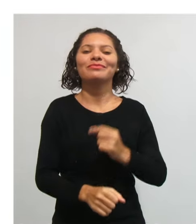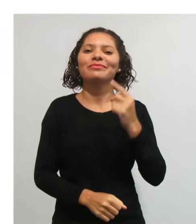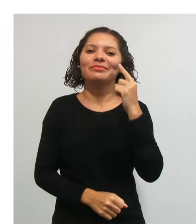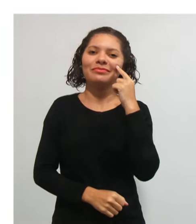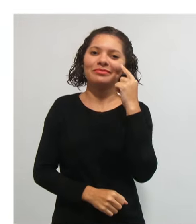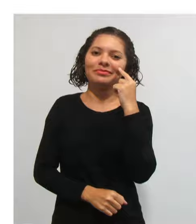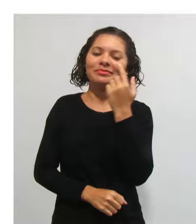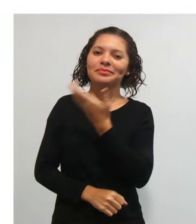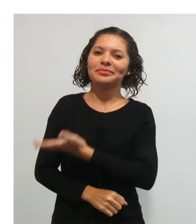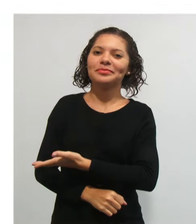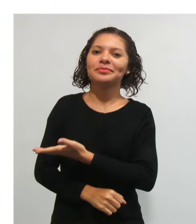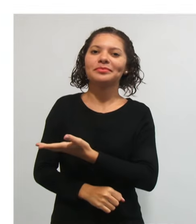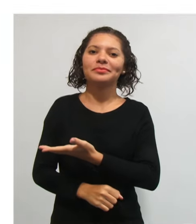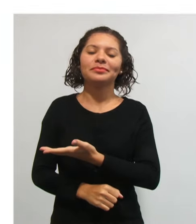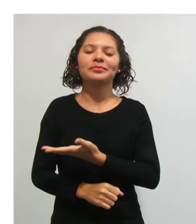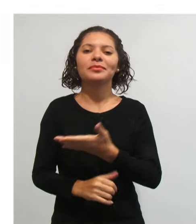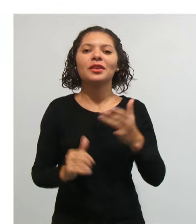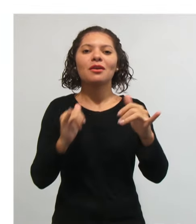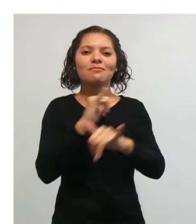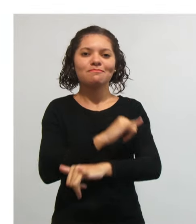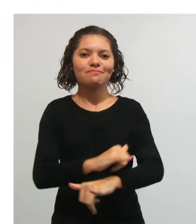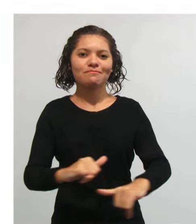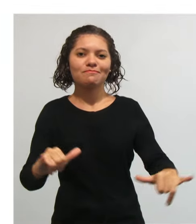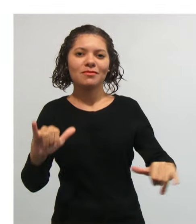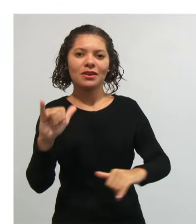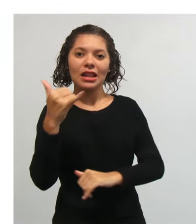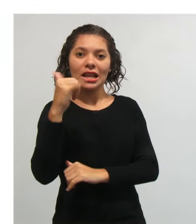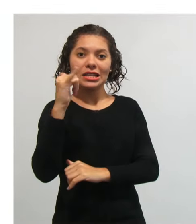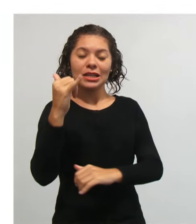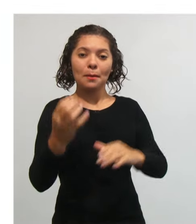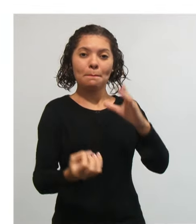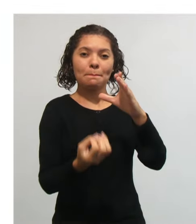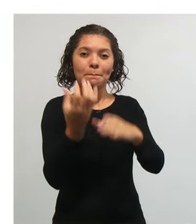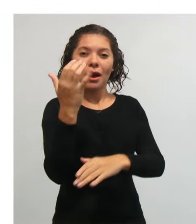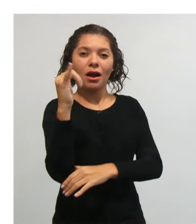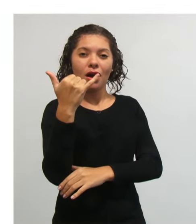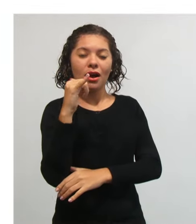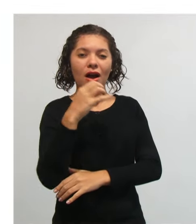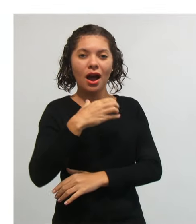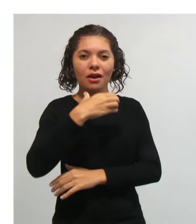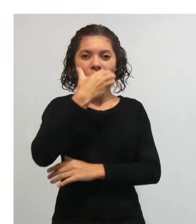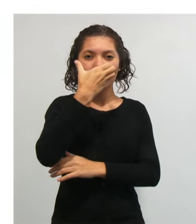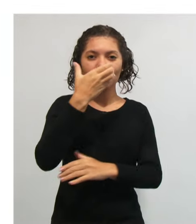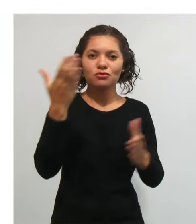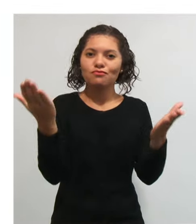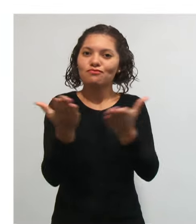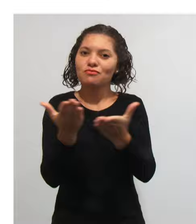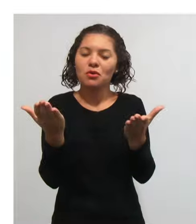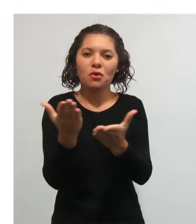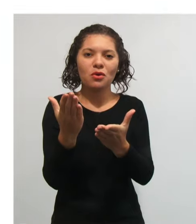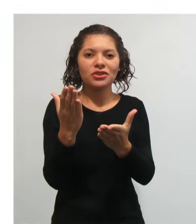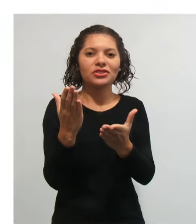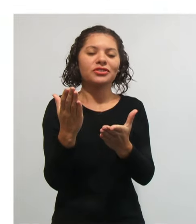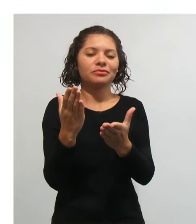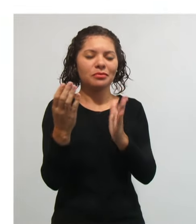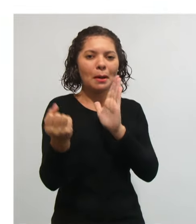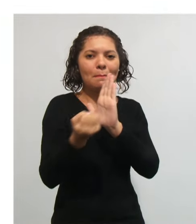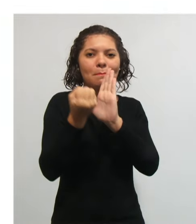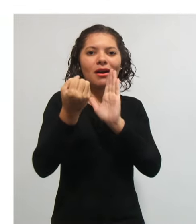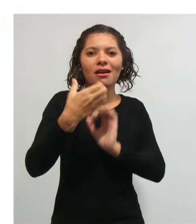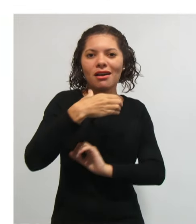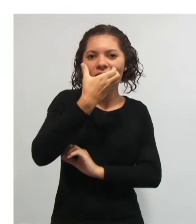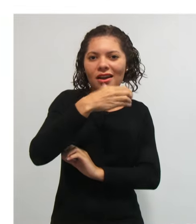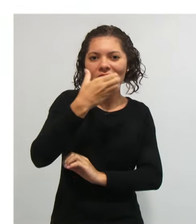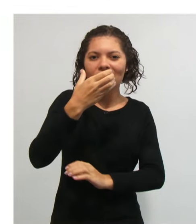disse no lançamento do primeiro iPhone hoje a a Apple irá Reinventar o celular e